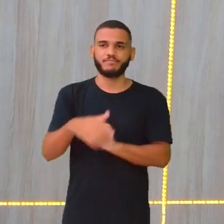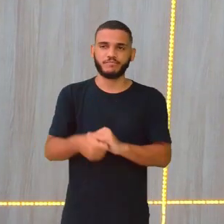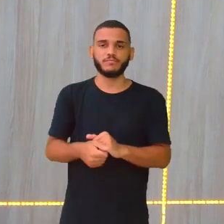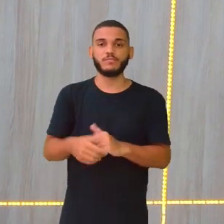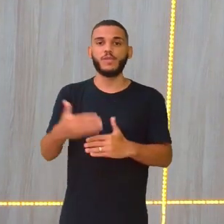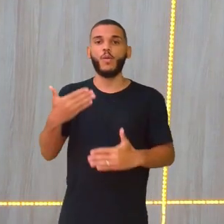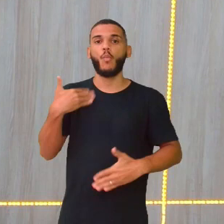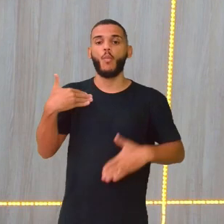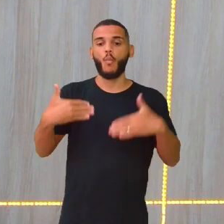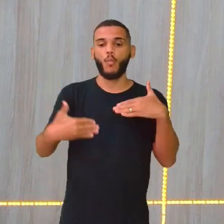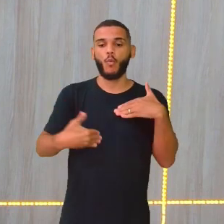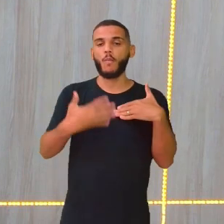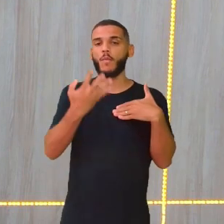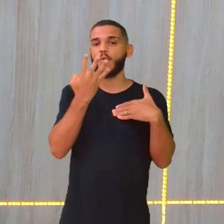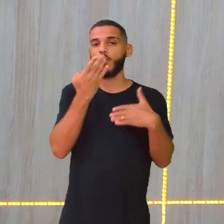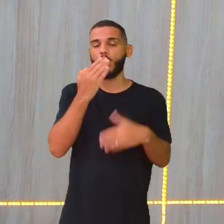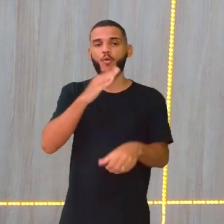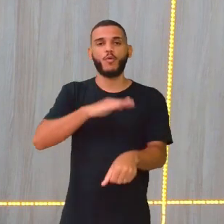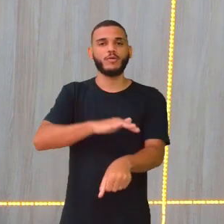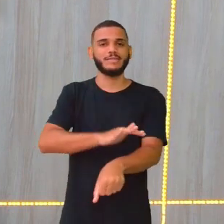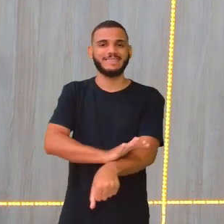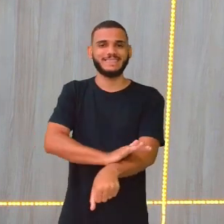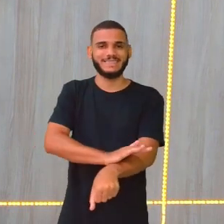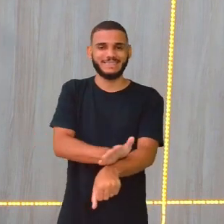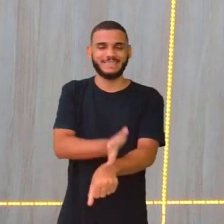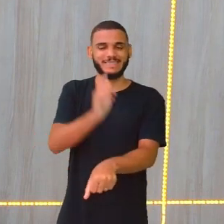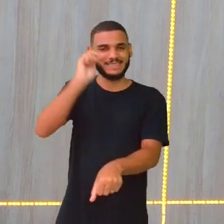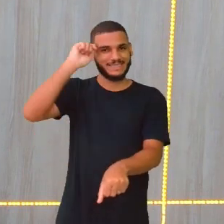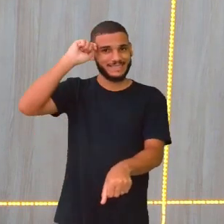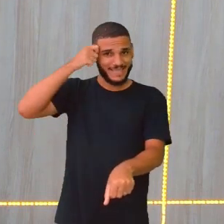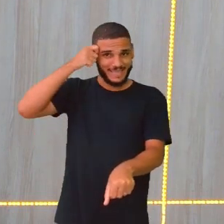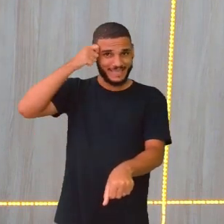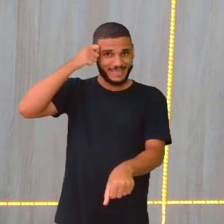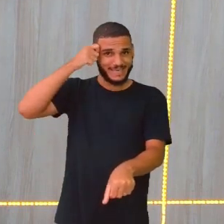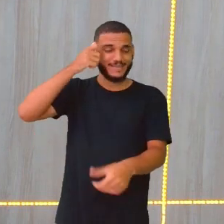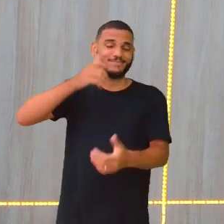não consiga se diferenciar do corpo escravizado, mesmo